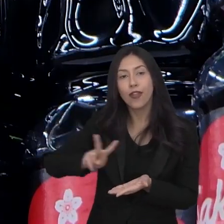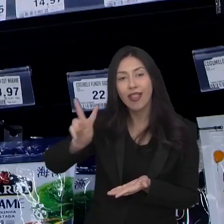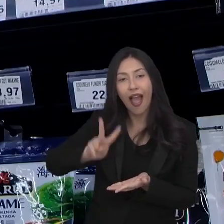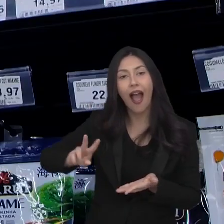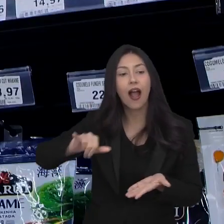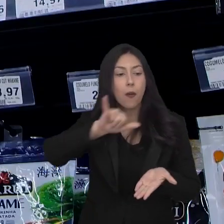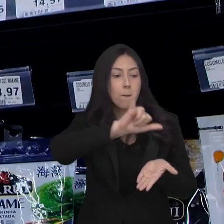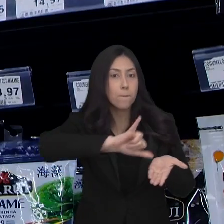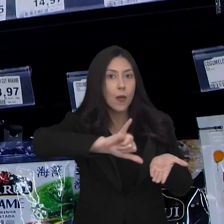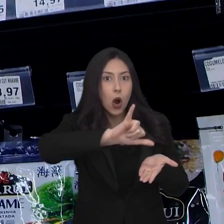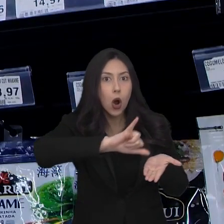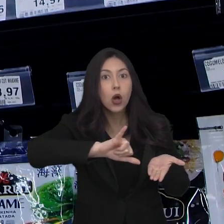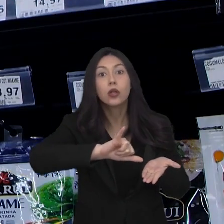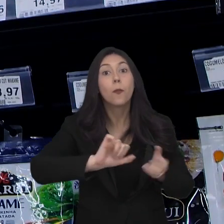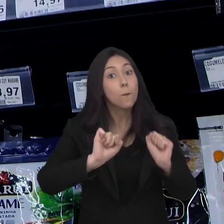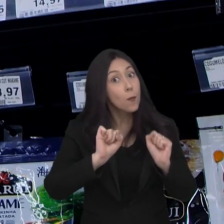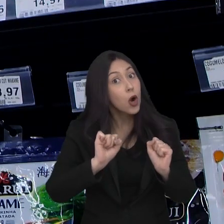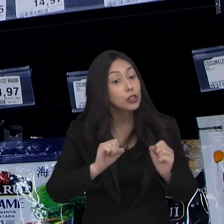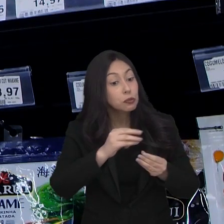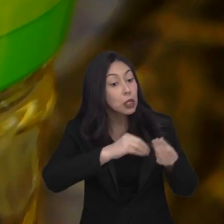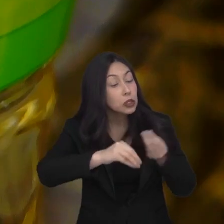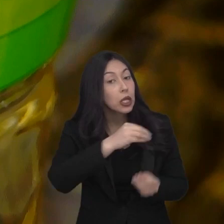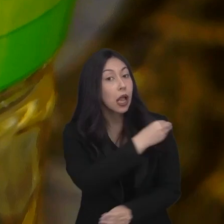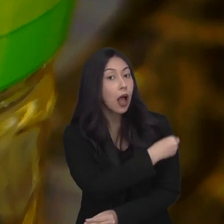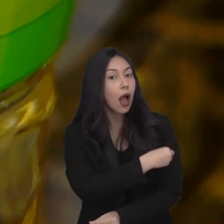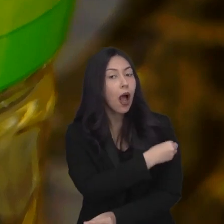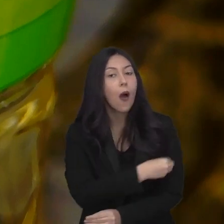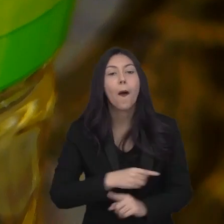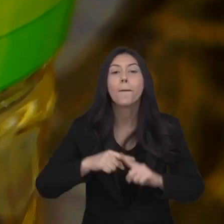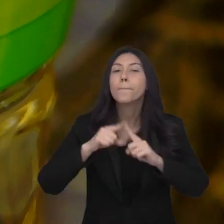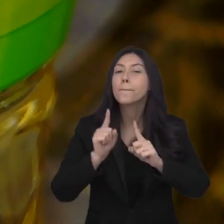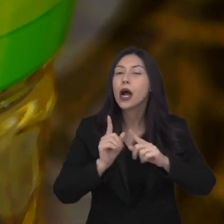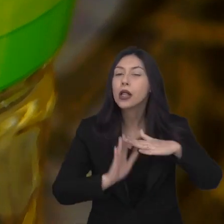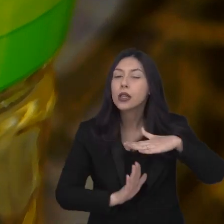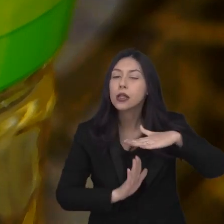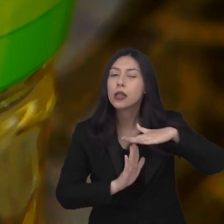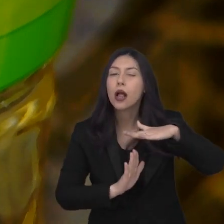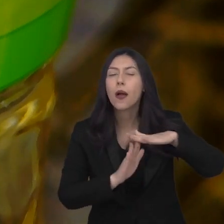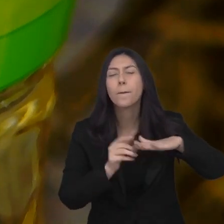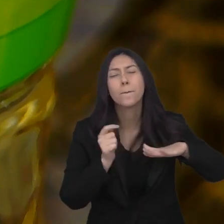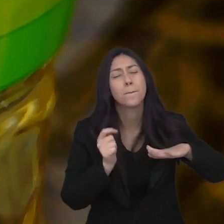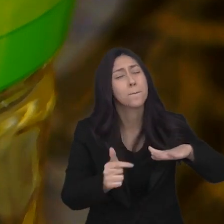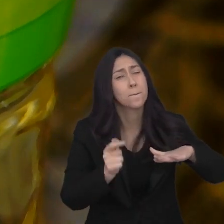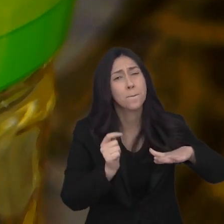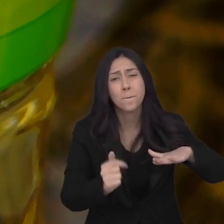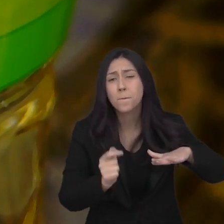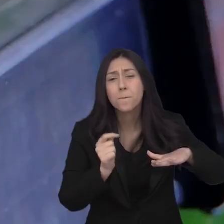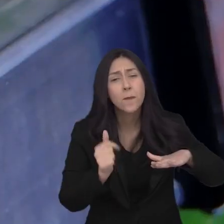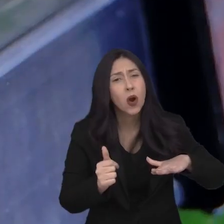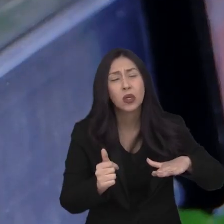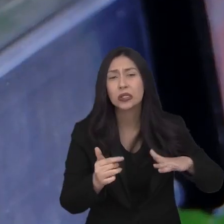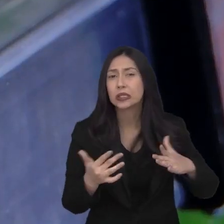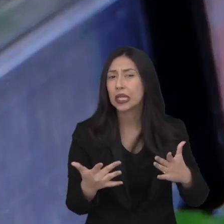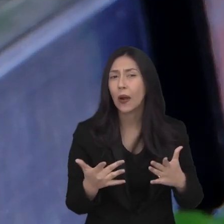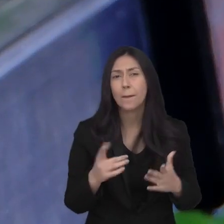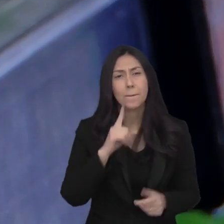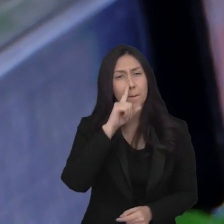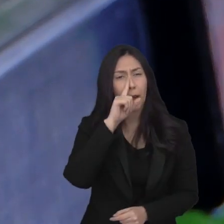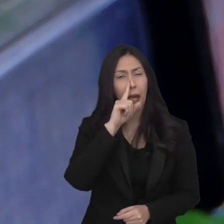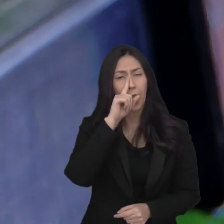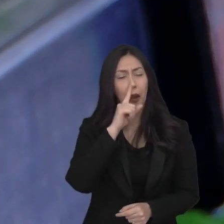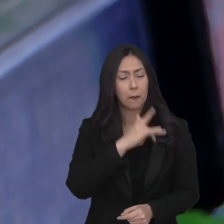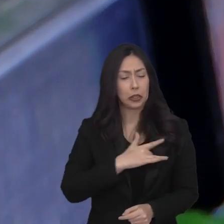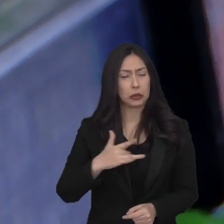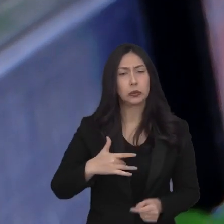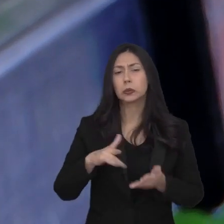soja, também podem conter álcool. Mas os níveis deles são considerados baixíssimos e não representam